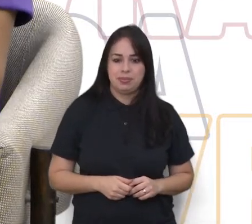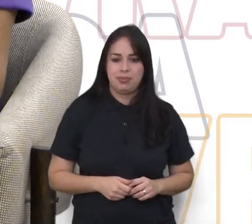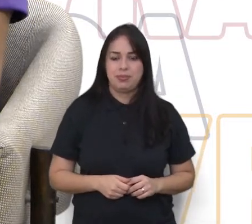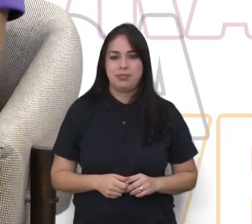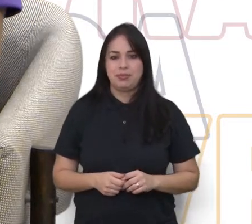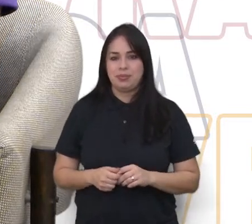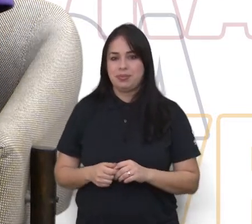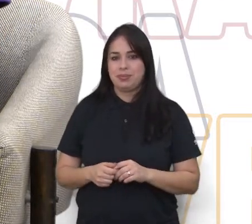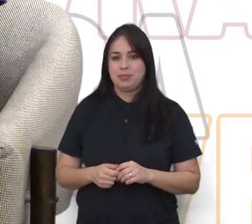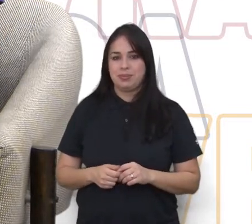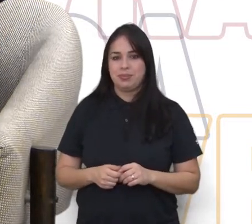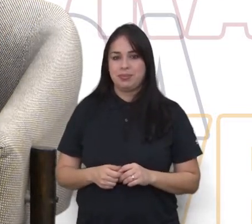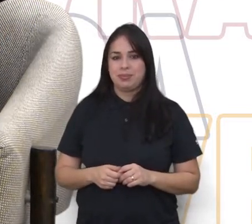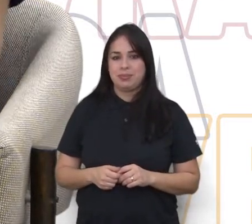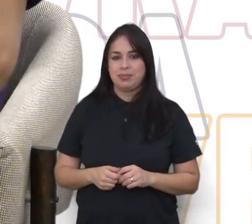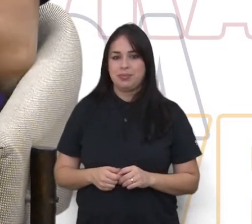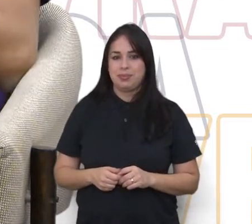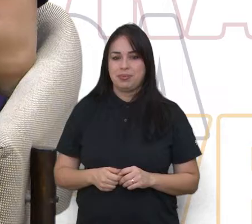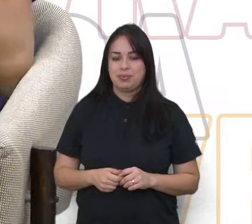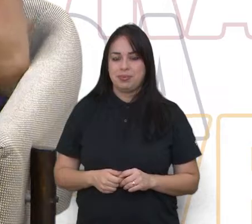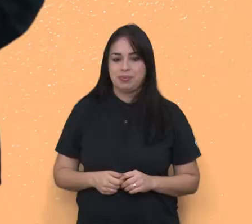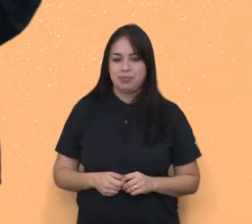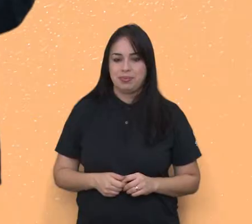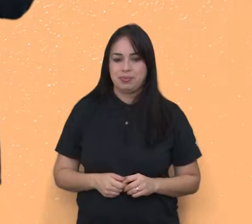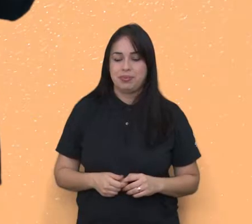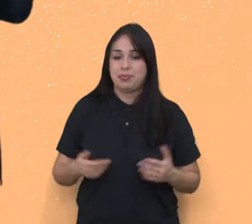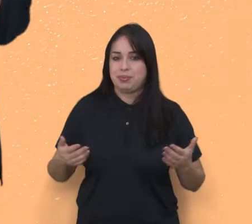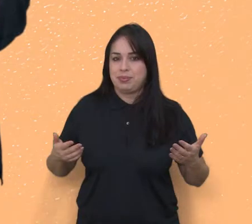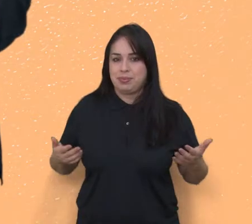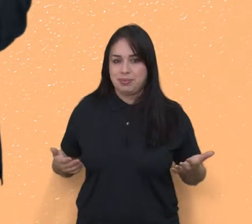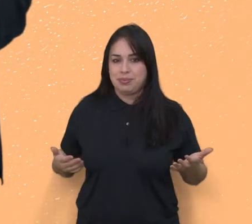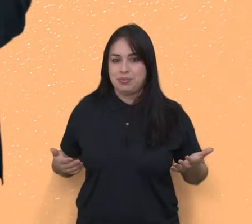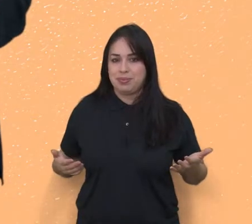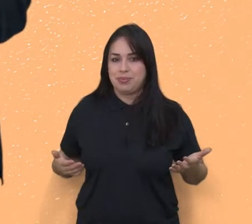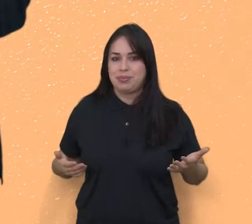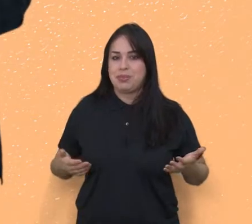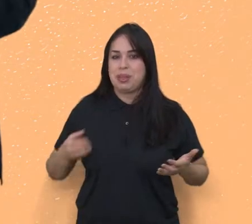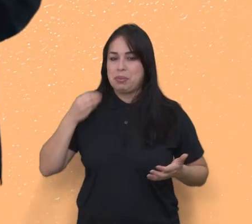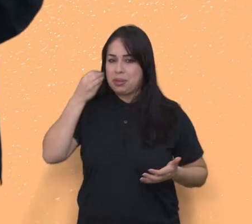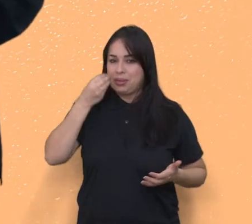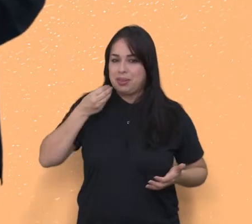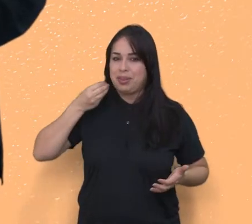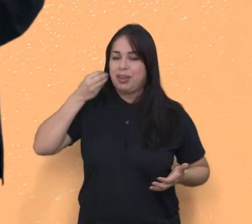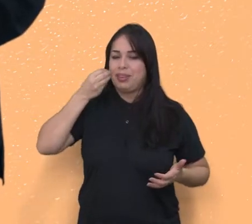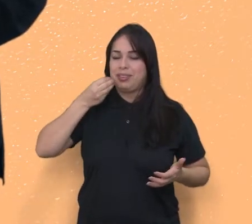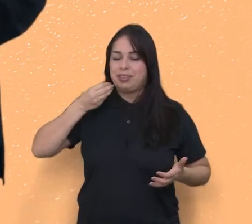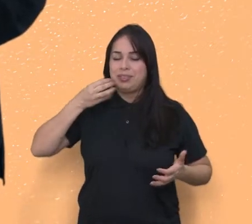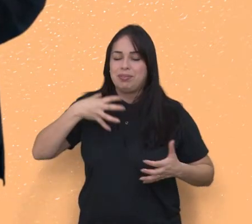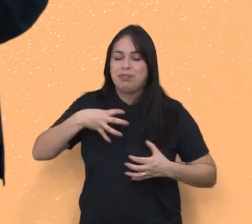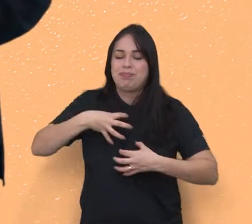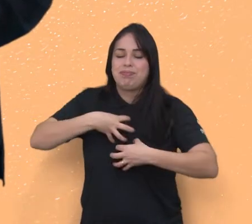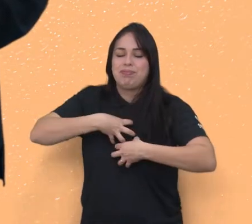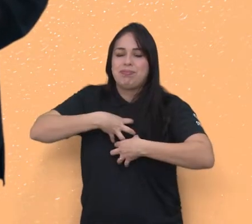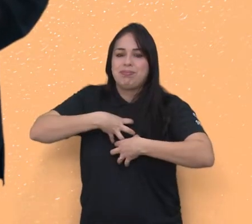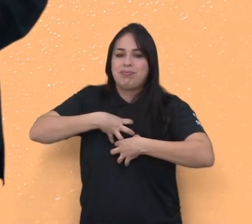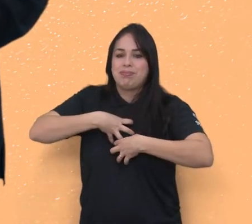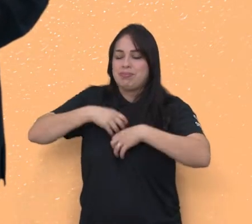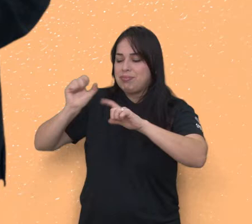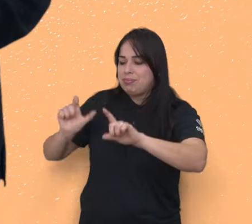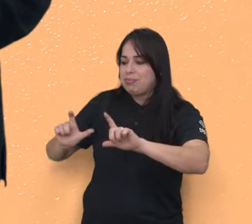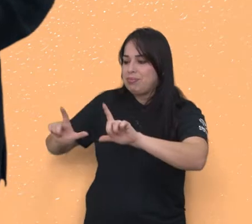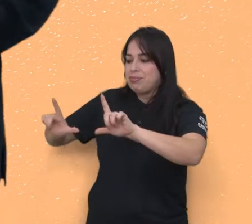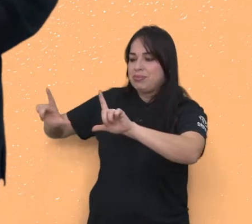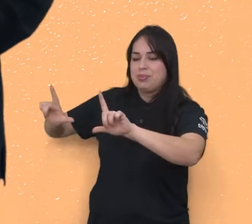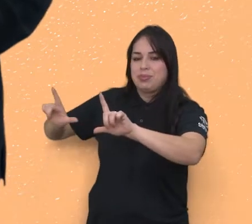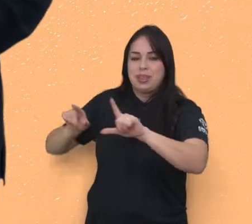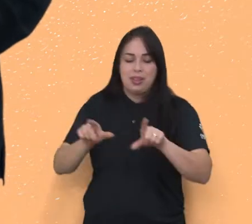recicla aí. Hey. Cheio de experiências sensoriais, o painel sonoro é um